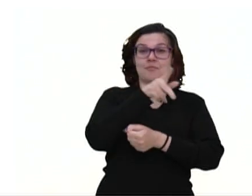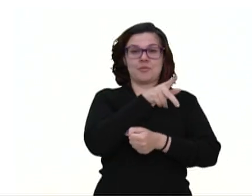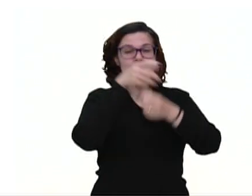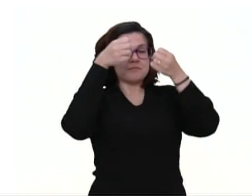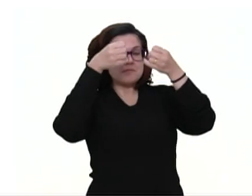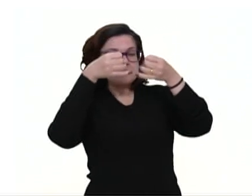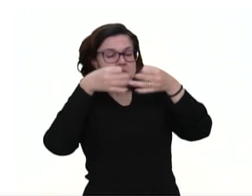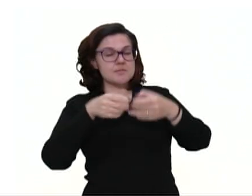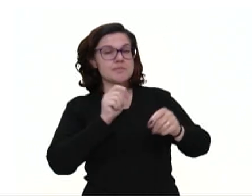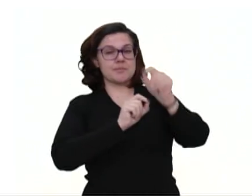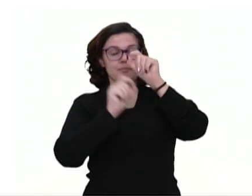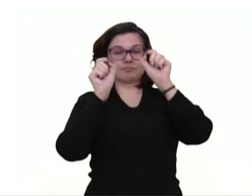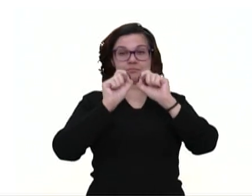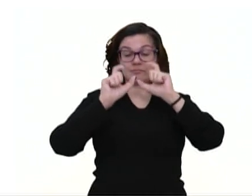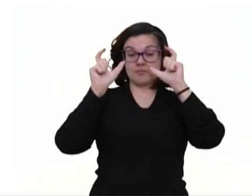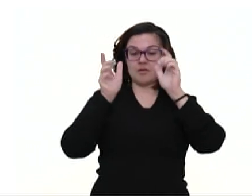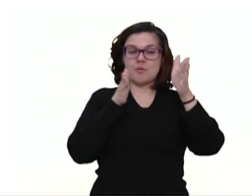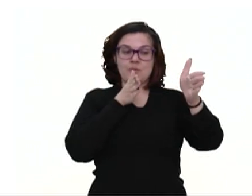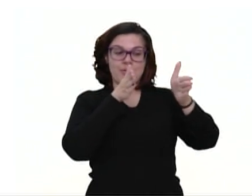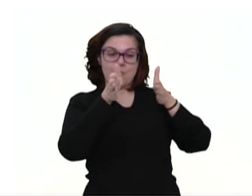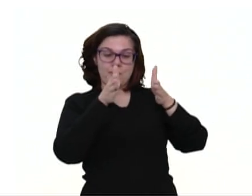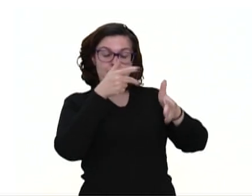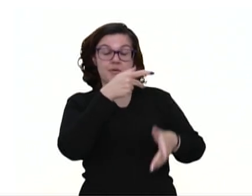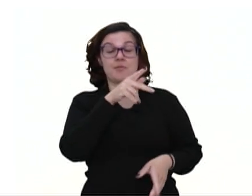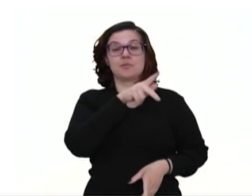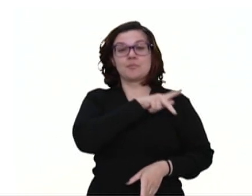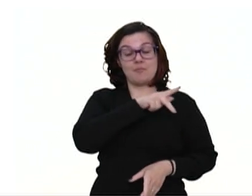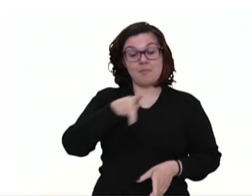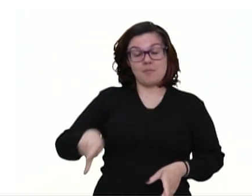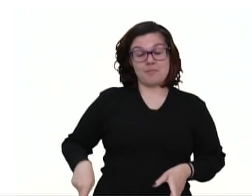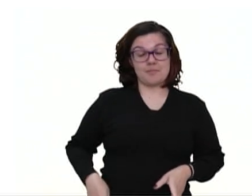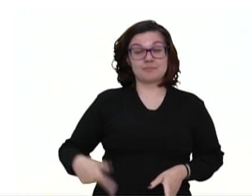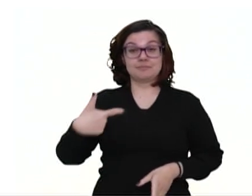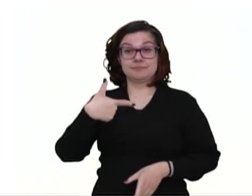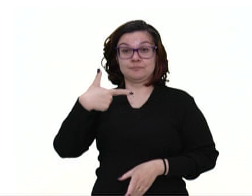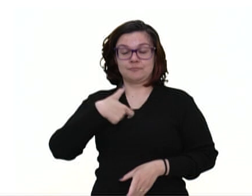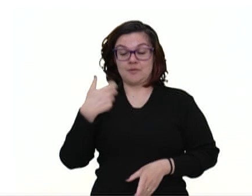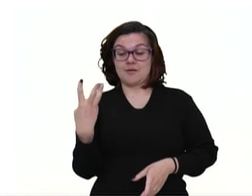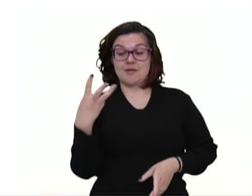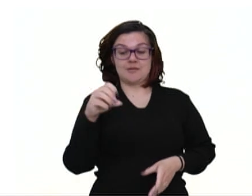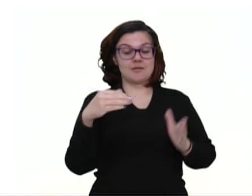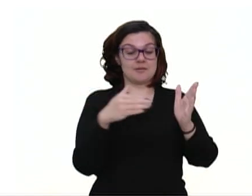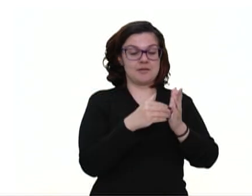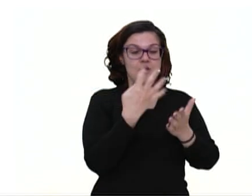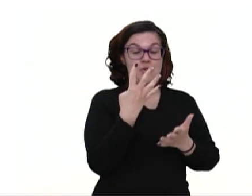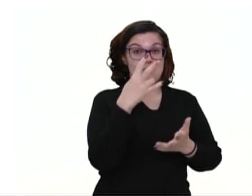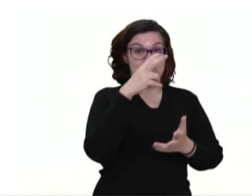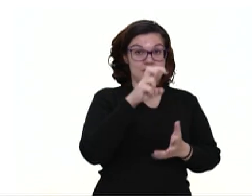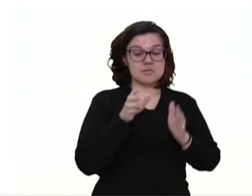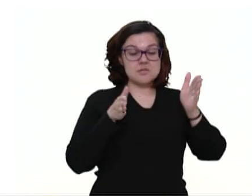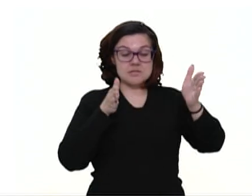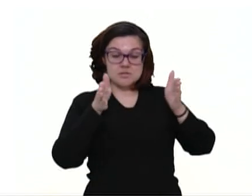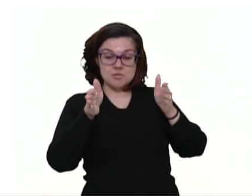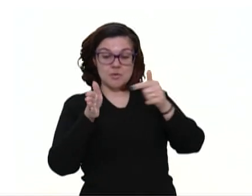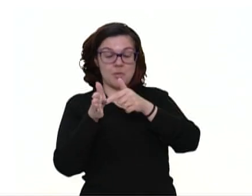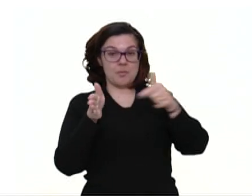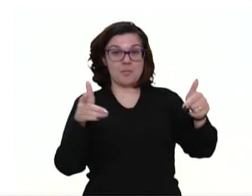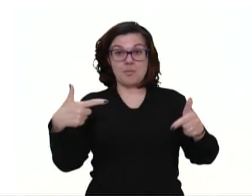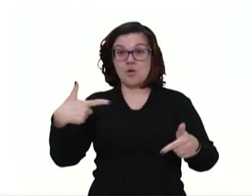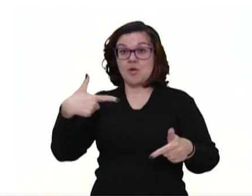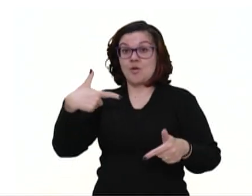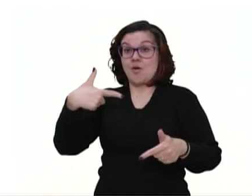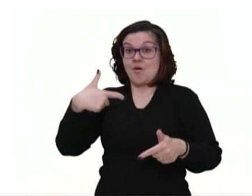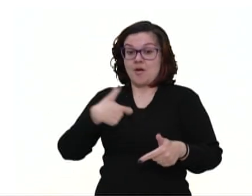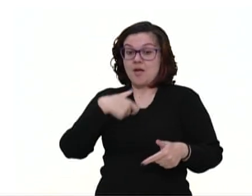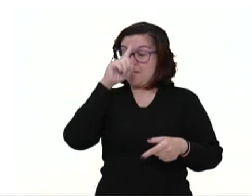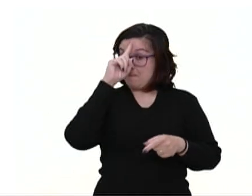chamar a atenção para que Era Vargas é o período de 30 a 45, esse primeiro governo em que o Vargas governa